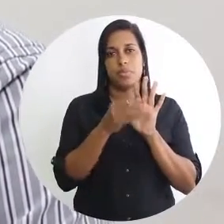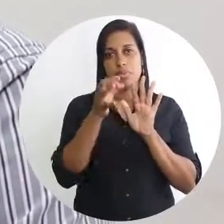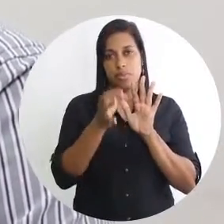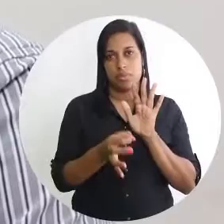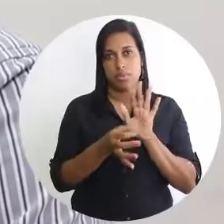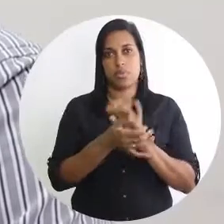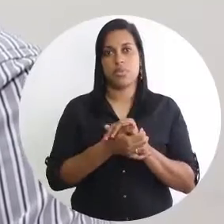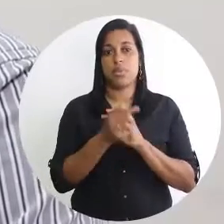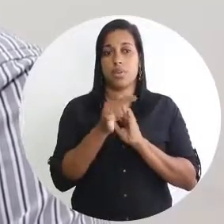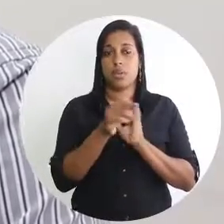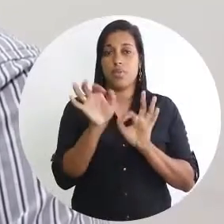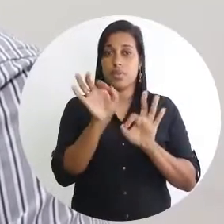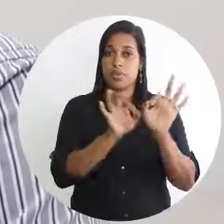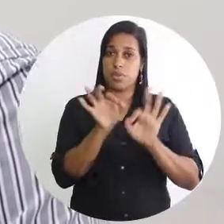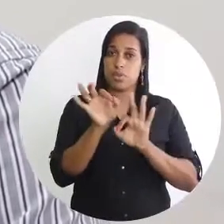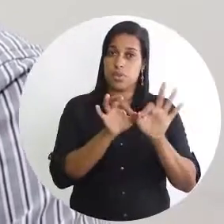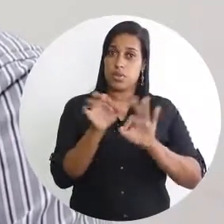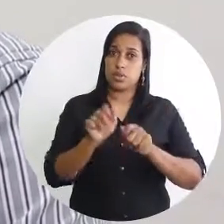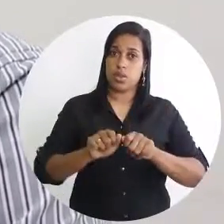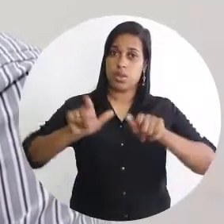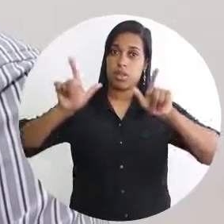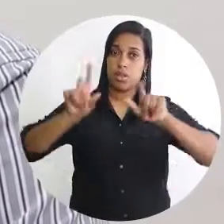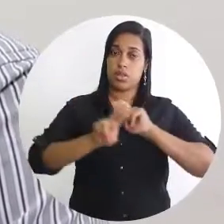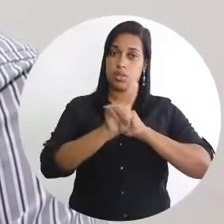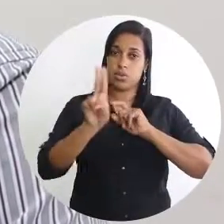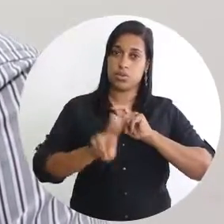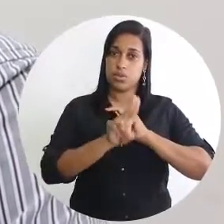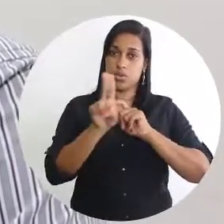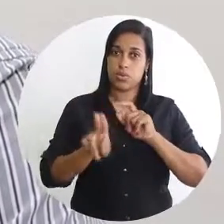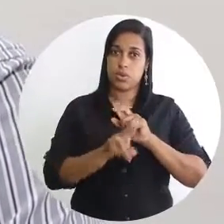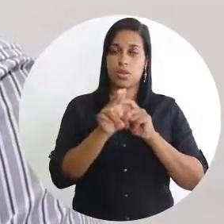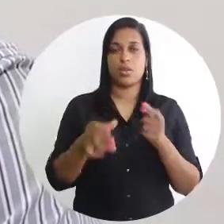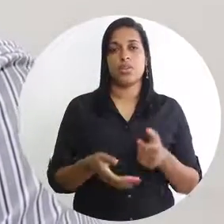certo? E ele vai se ajustar de acordo com a tela do usuário.